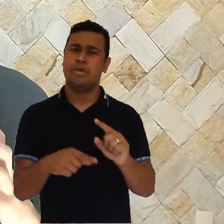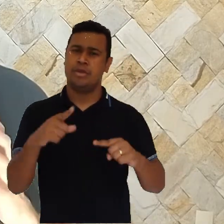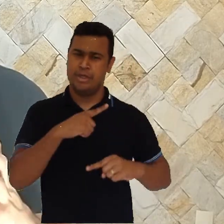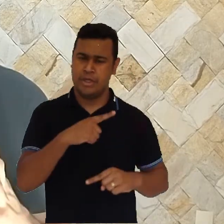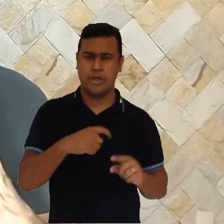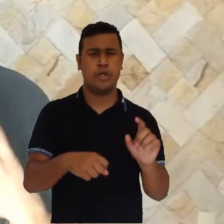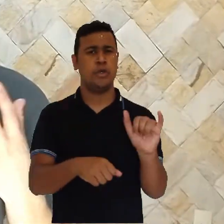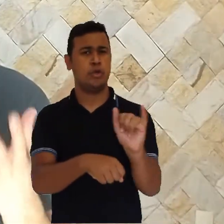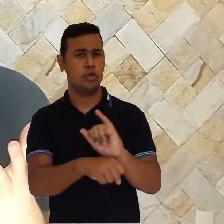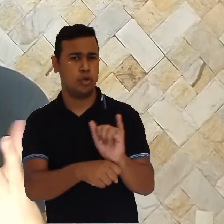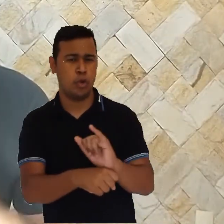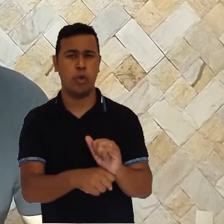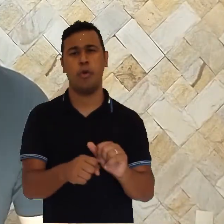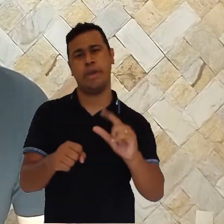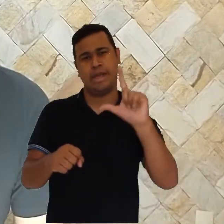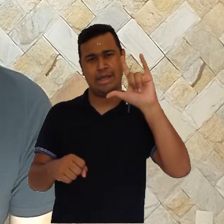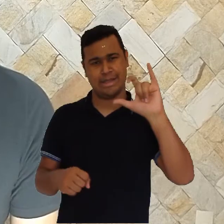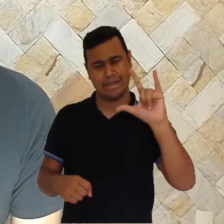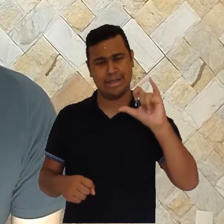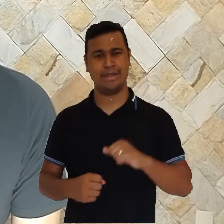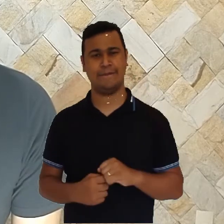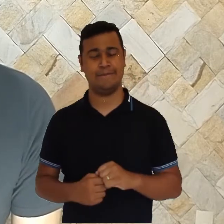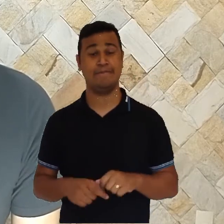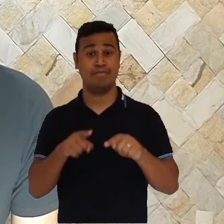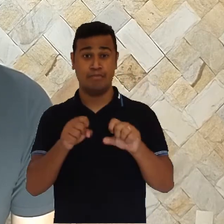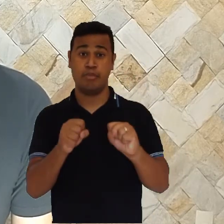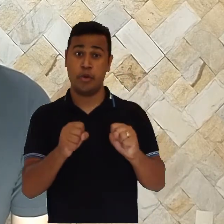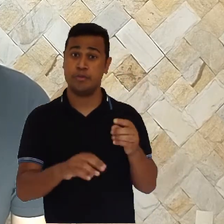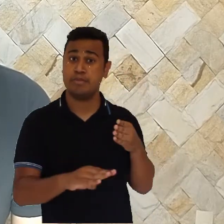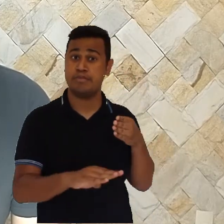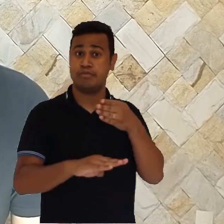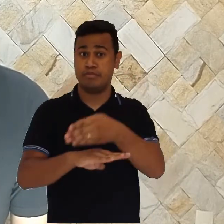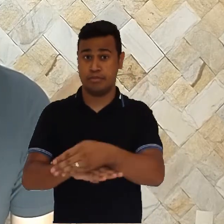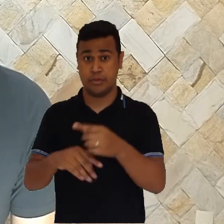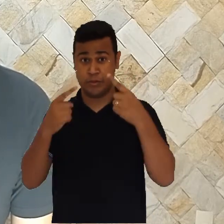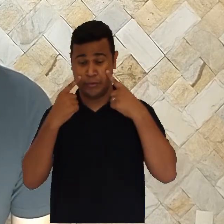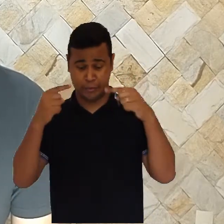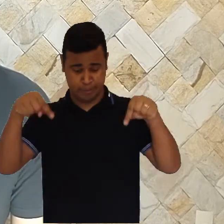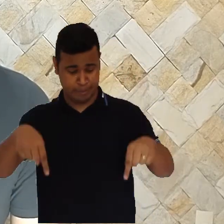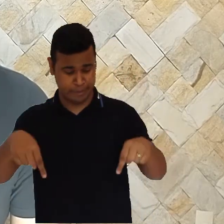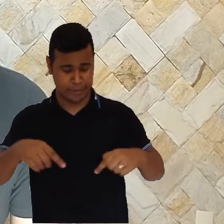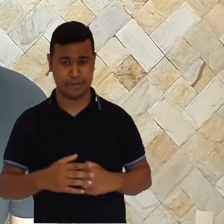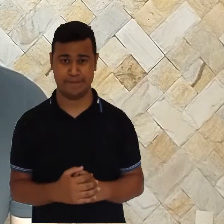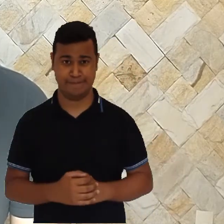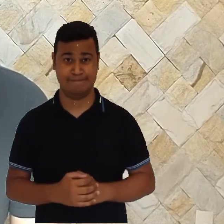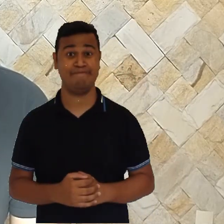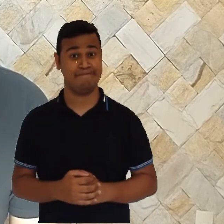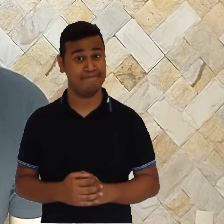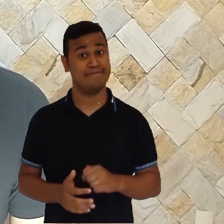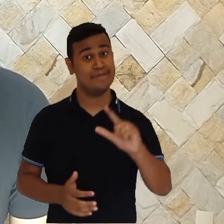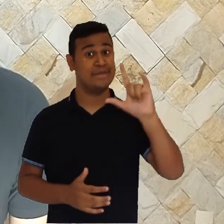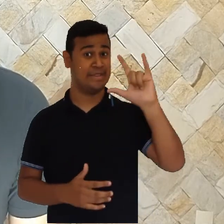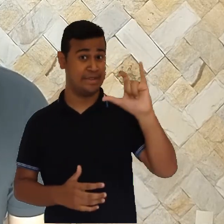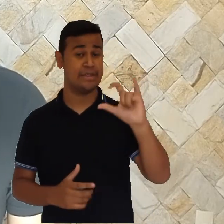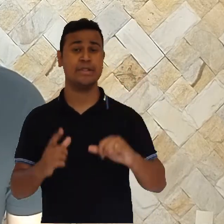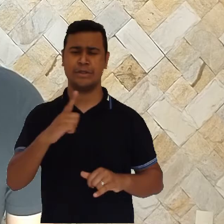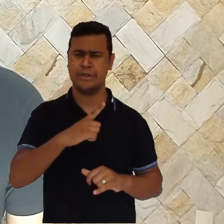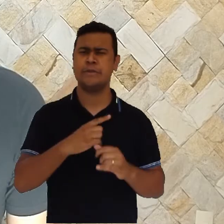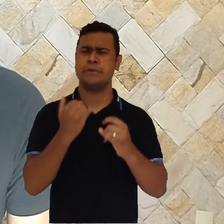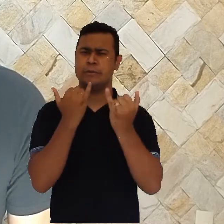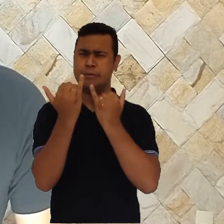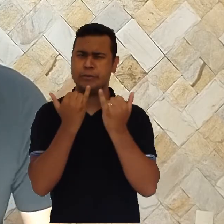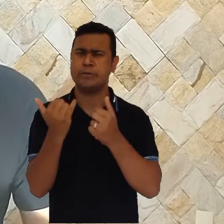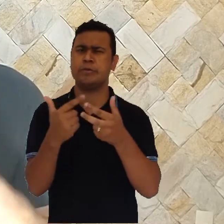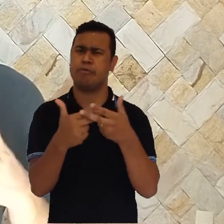dúvidas. Além de agradecer a você que acompanhou nossa série, quero agradecer ao NAI, Núcleo de Acessibilidade e Inclusão, e em especial ao